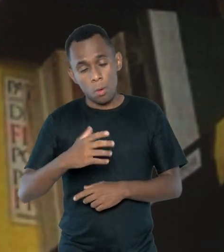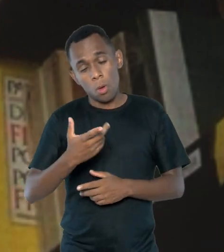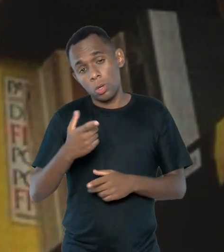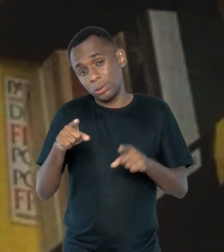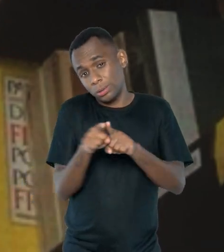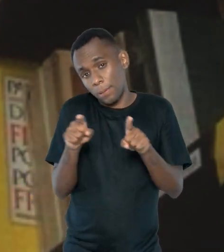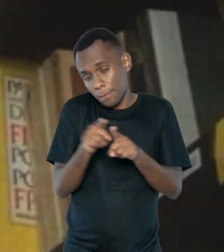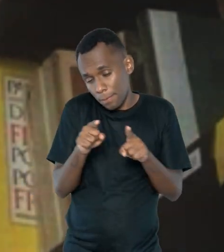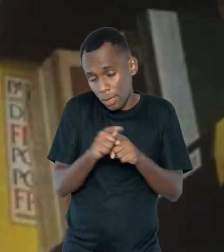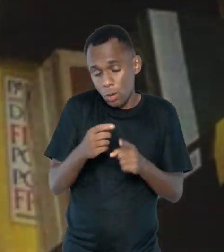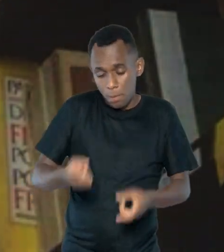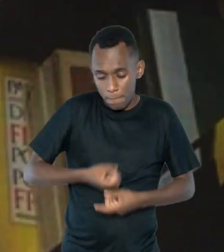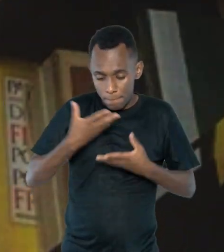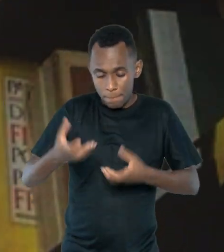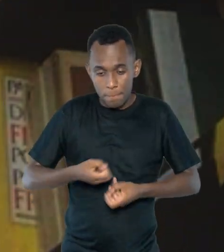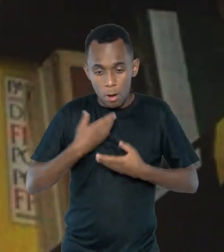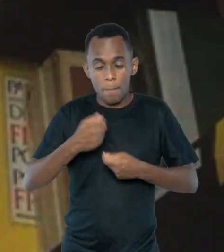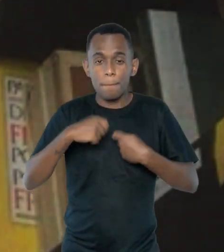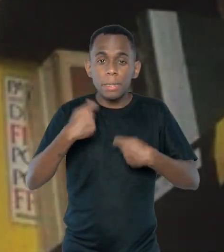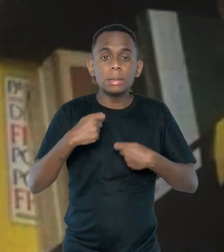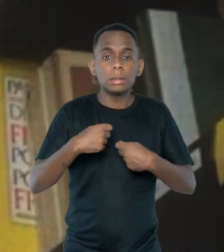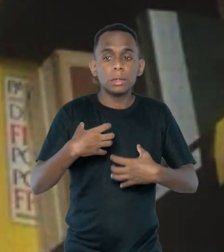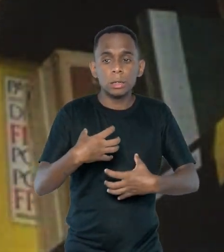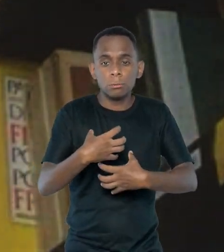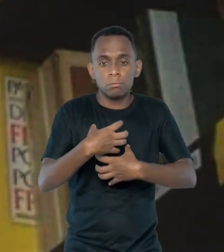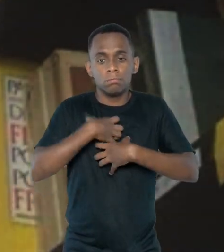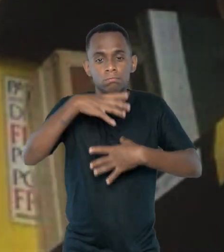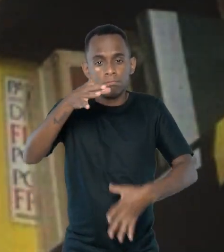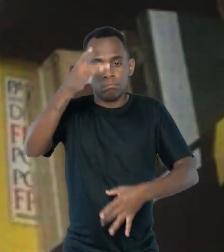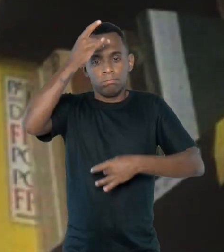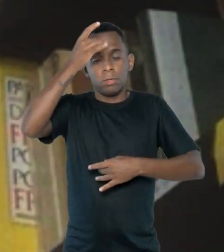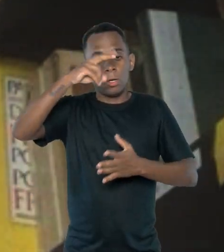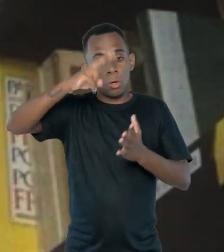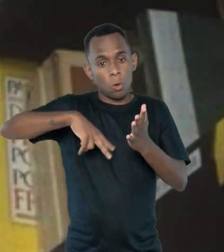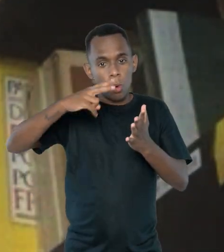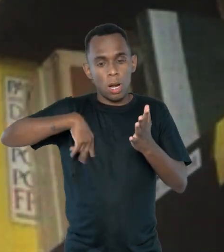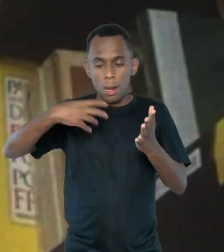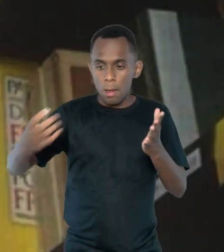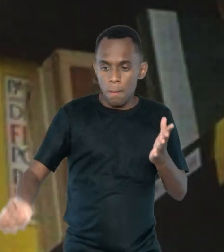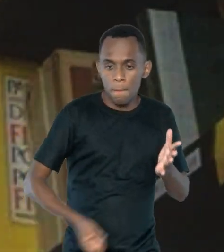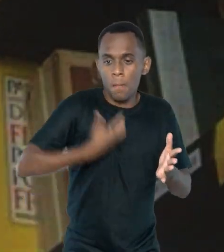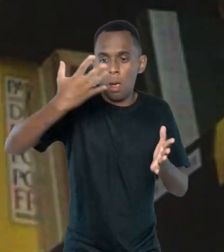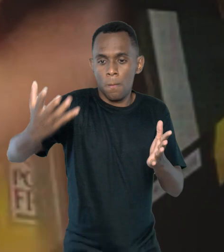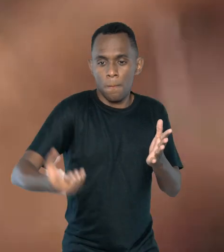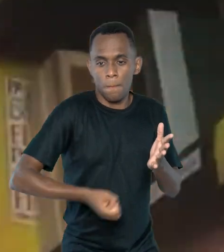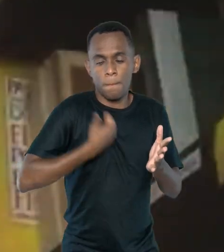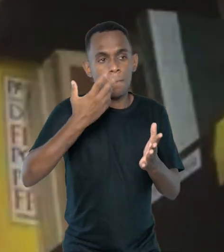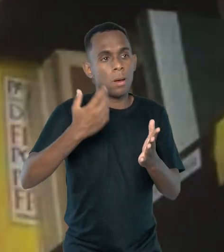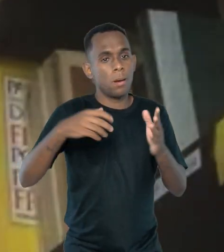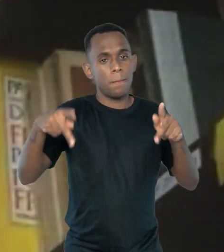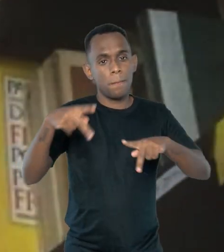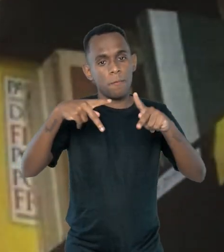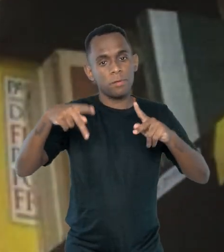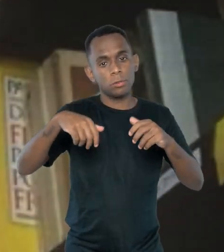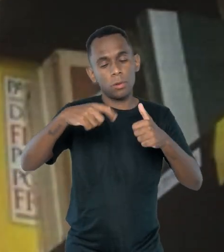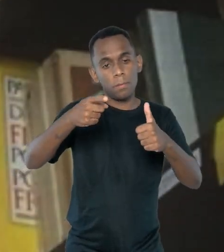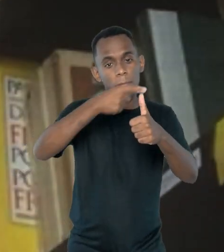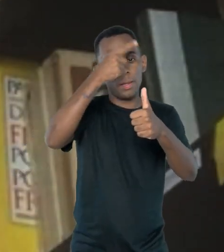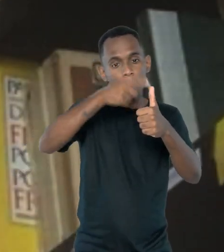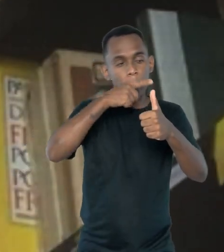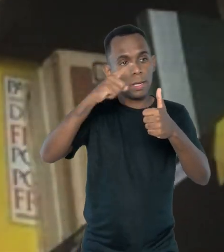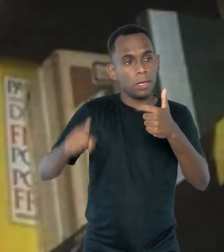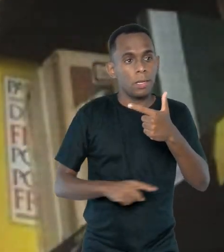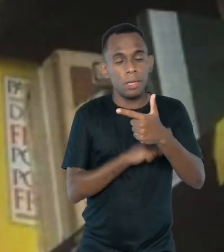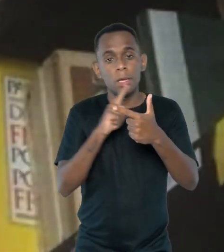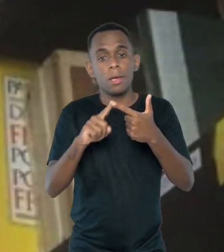Leminski, do Zé Régio, tem que ser recitado, tem que ter uma leitura expressiva. O professor lê primeiro,